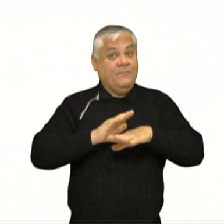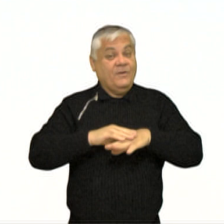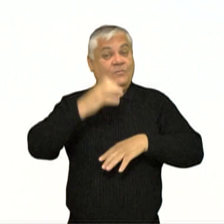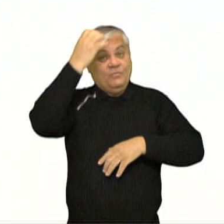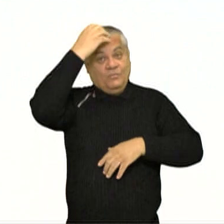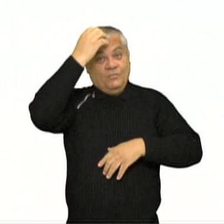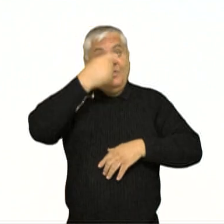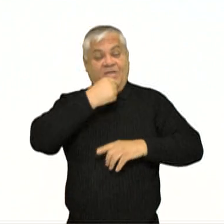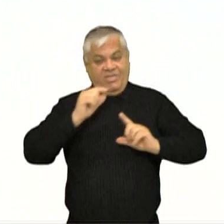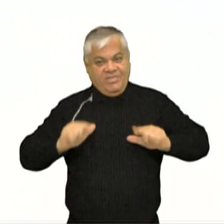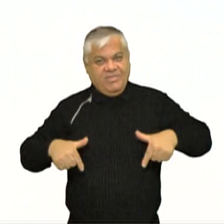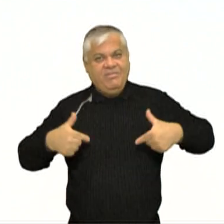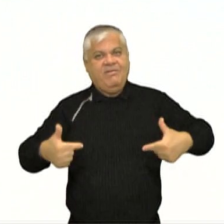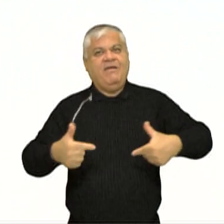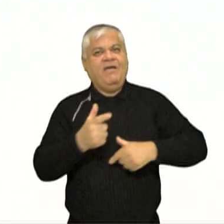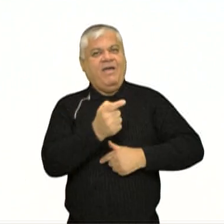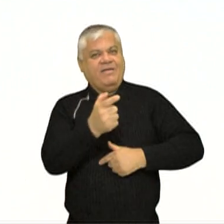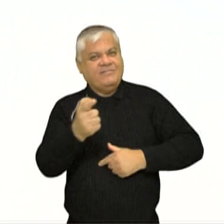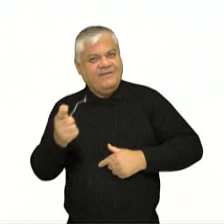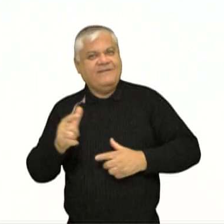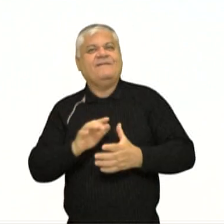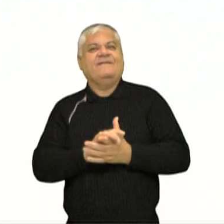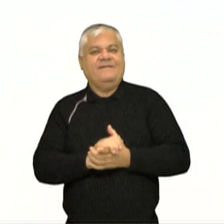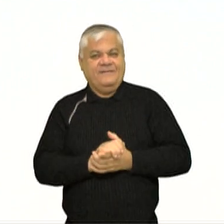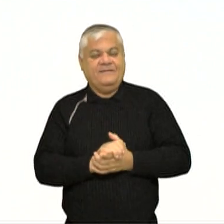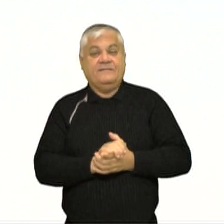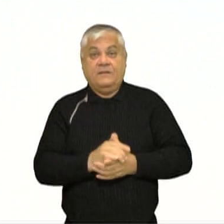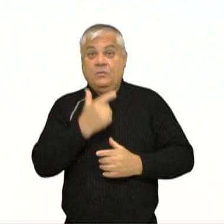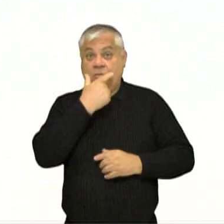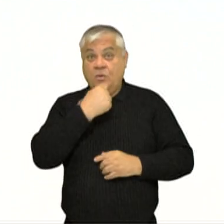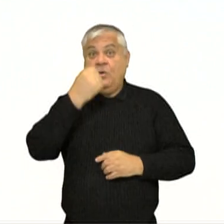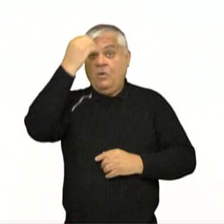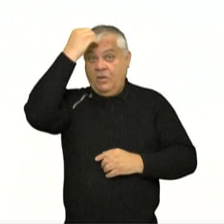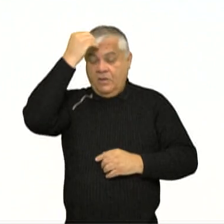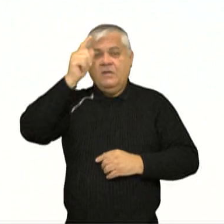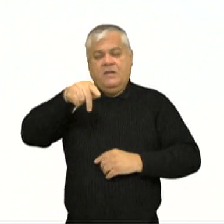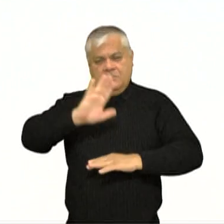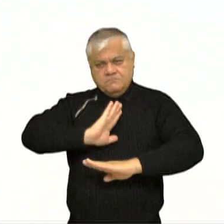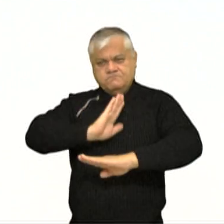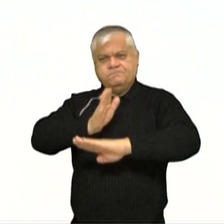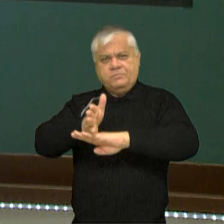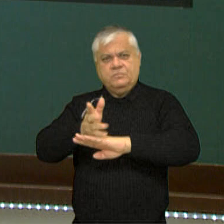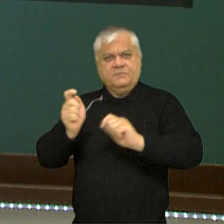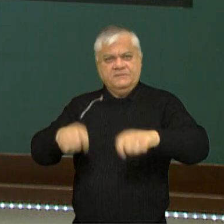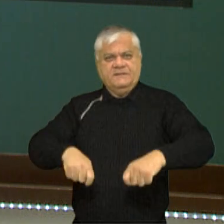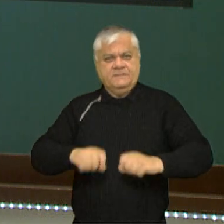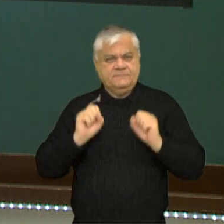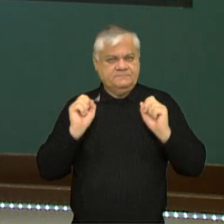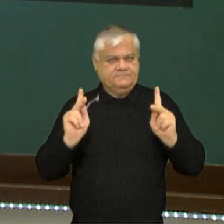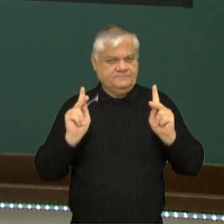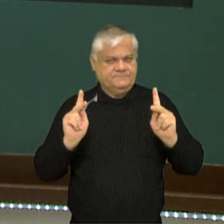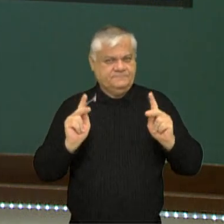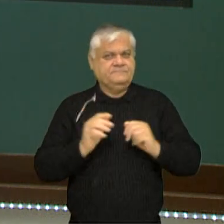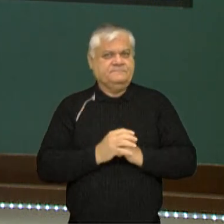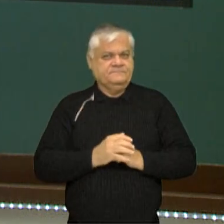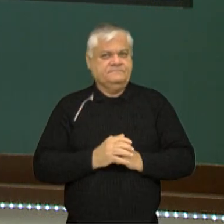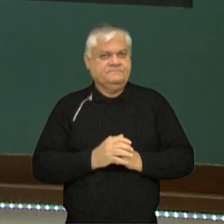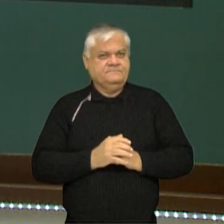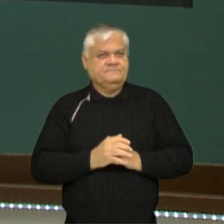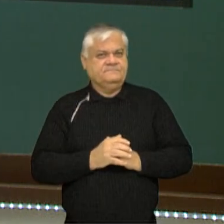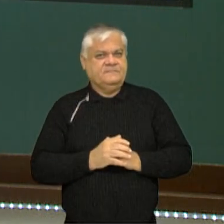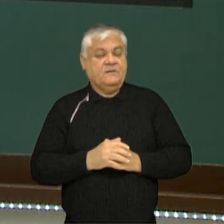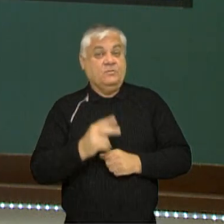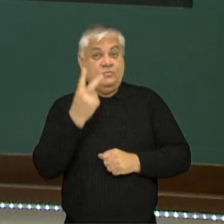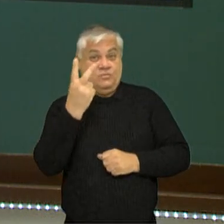no ataque. Vocês viram que o rei, ele participa do checkmate no adversário, ok? Então, situação,